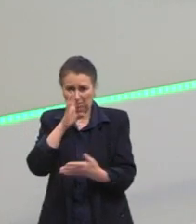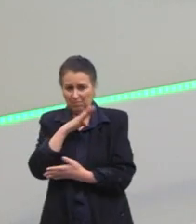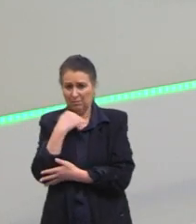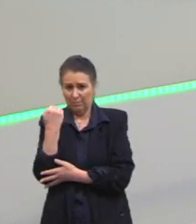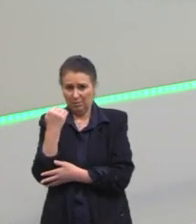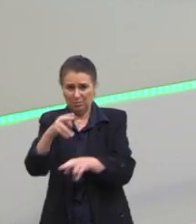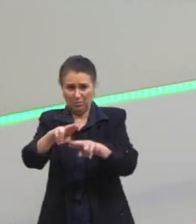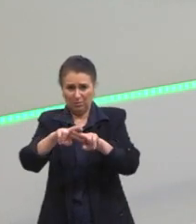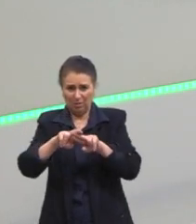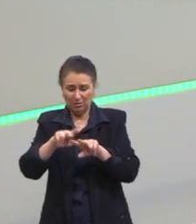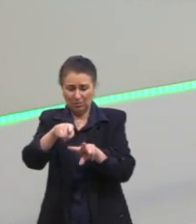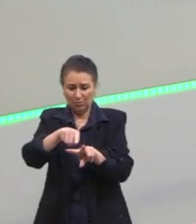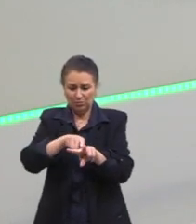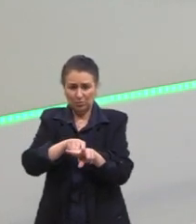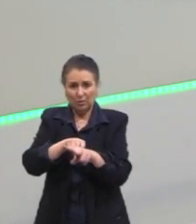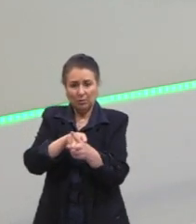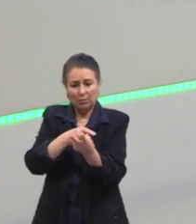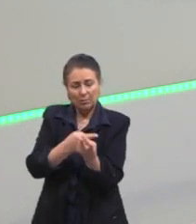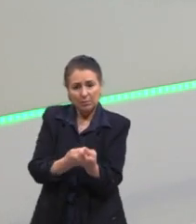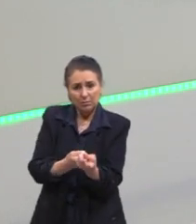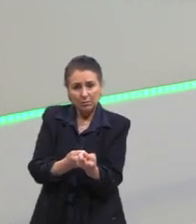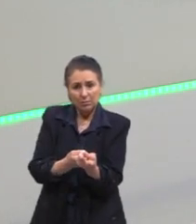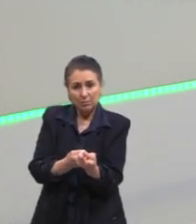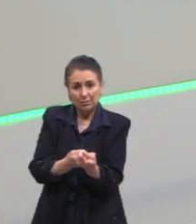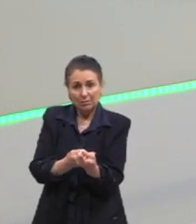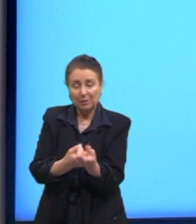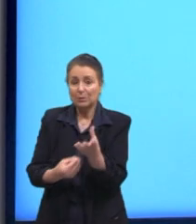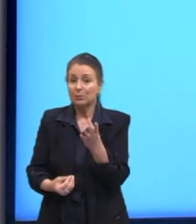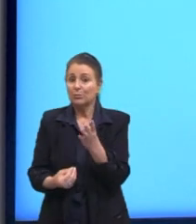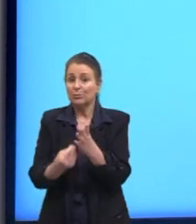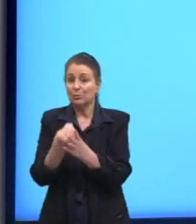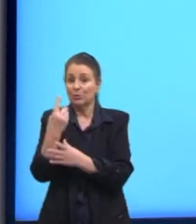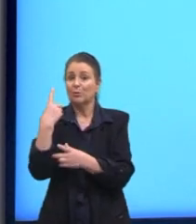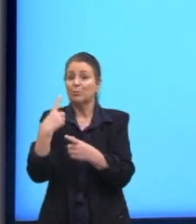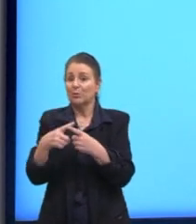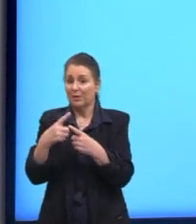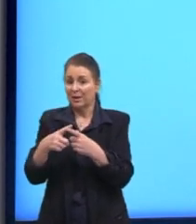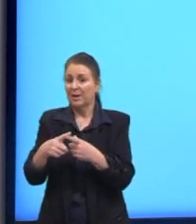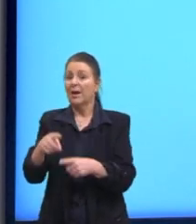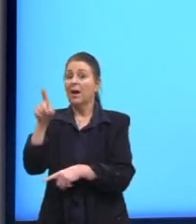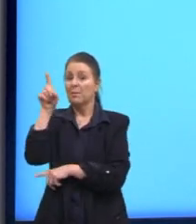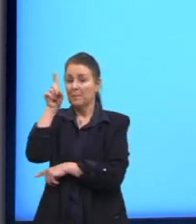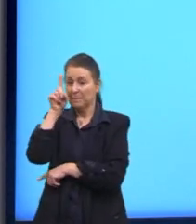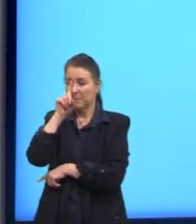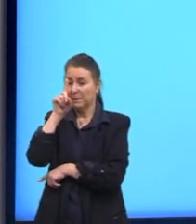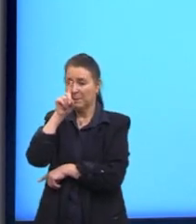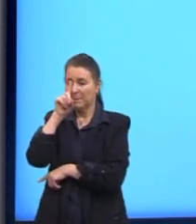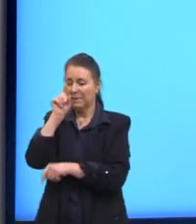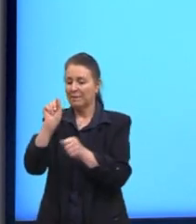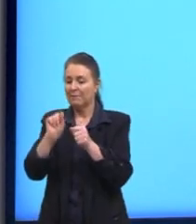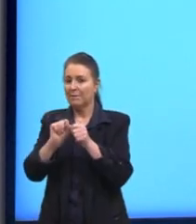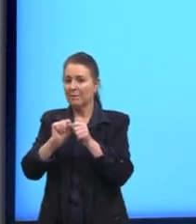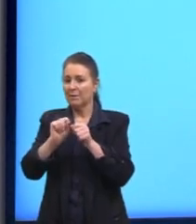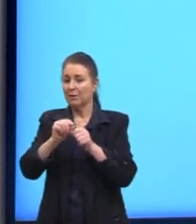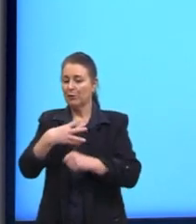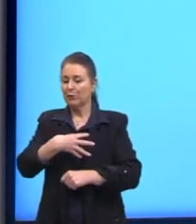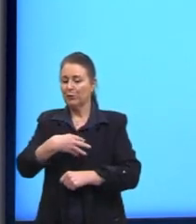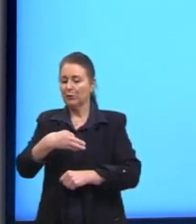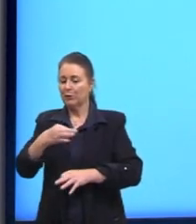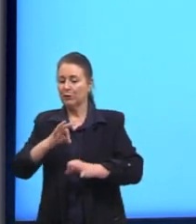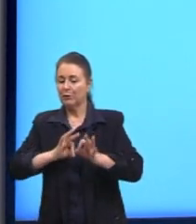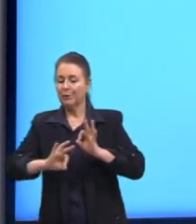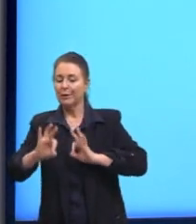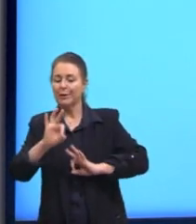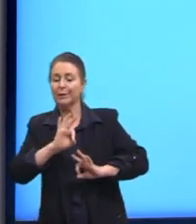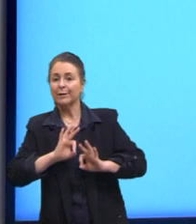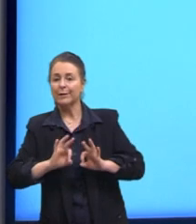morrido por causa do chinelo. Isso surgiu para que as mães fizessem com que seus filhos organizassem de melhor maneira, né,